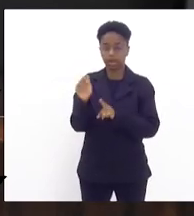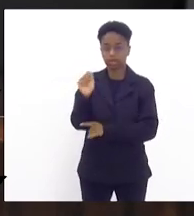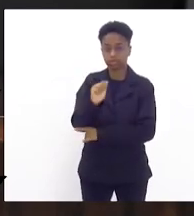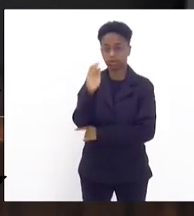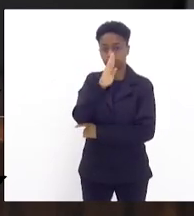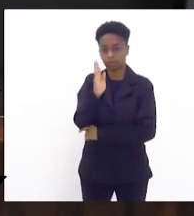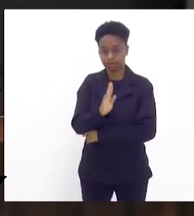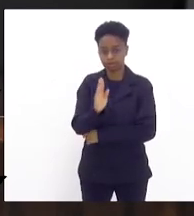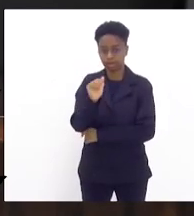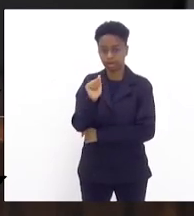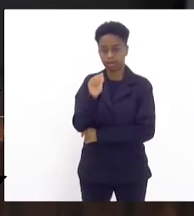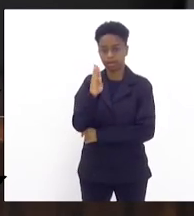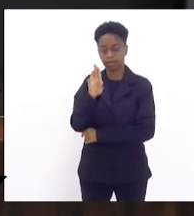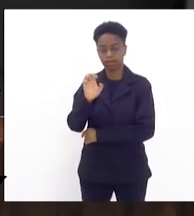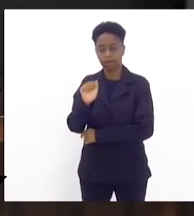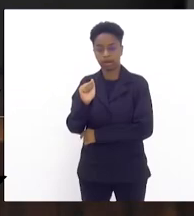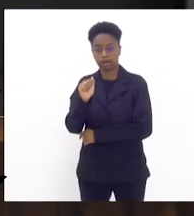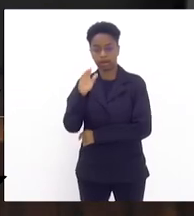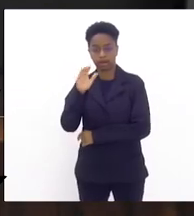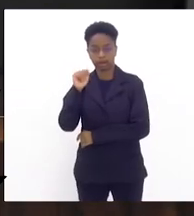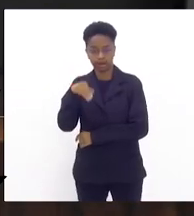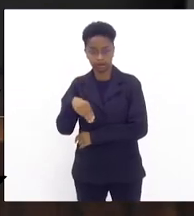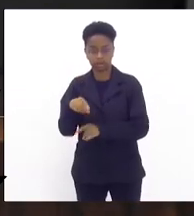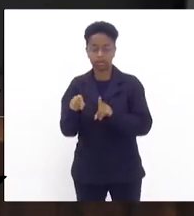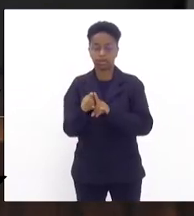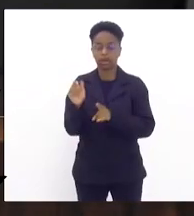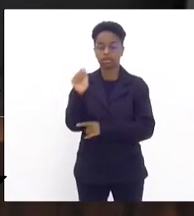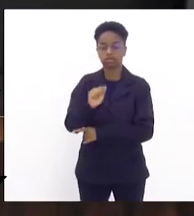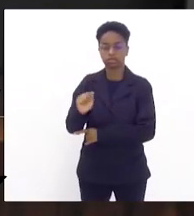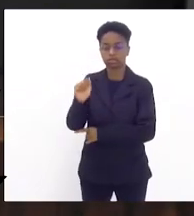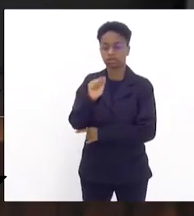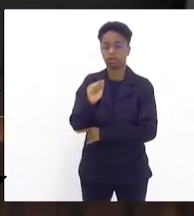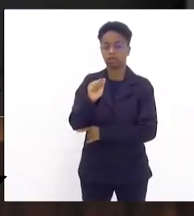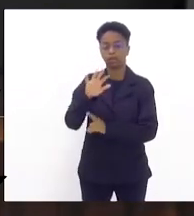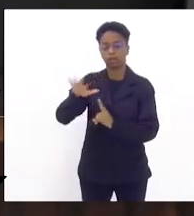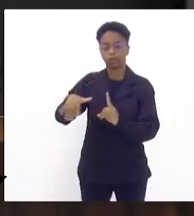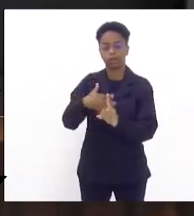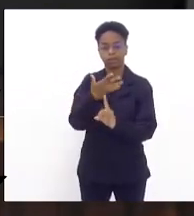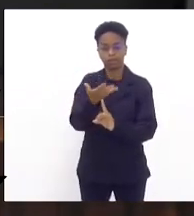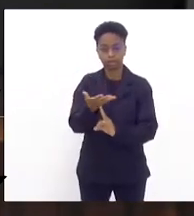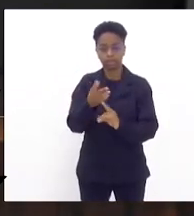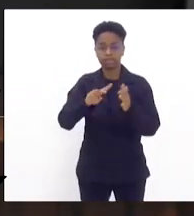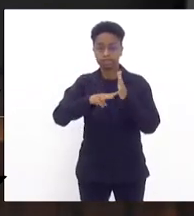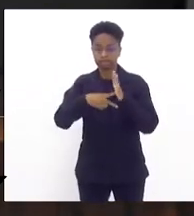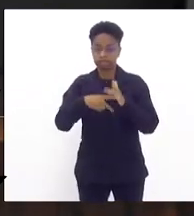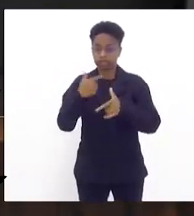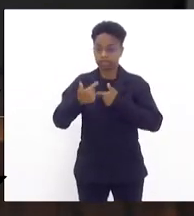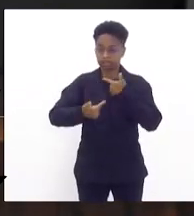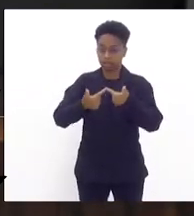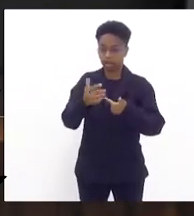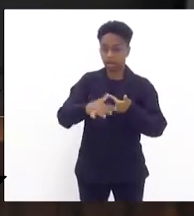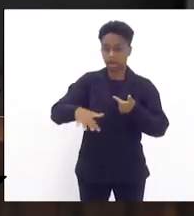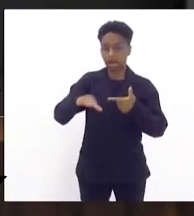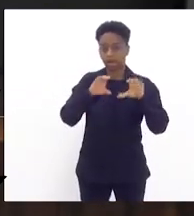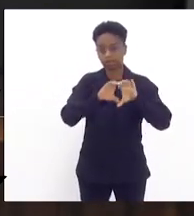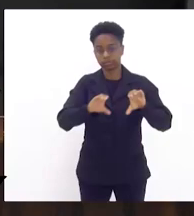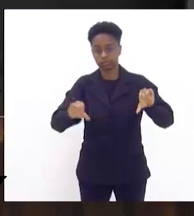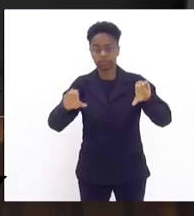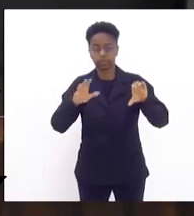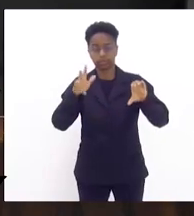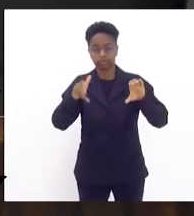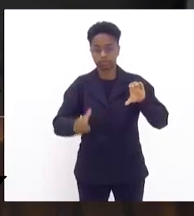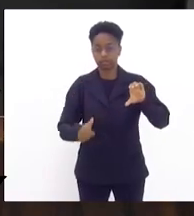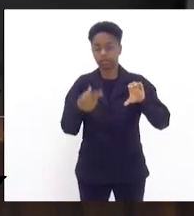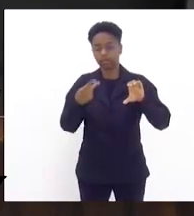Abracan, Associação Nacional de Municípios de Meio Ambiente, Sindicato dos Trabalhadores nas Empresas de Saneamento do Meio Ambiente Rio de